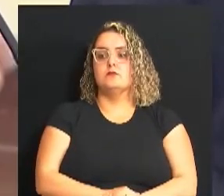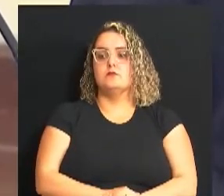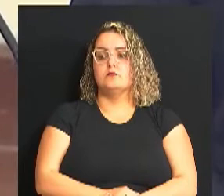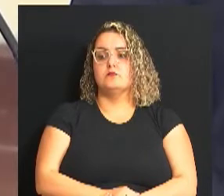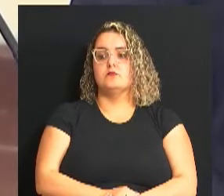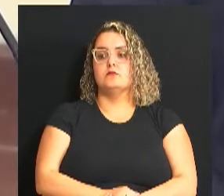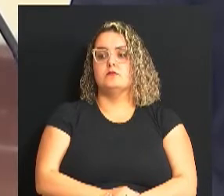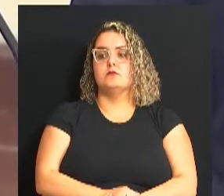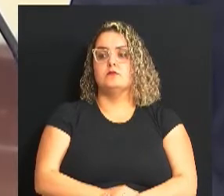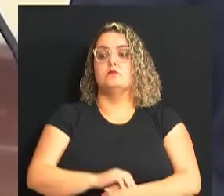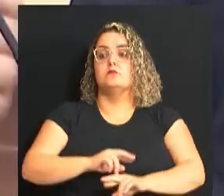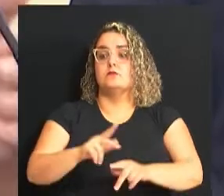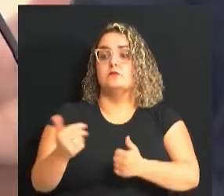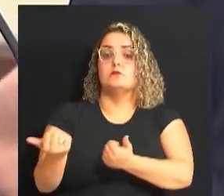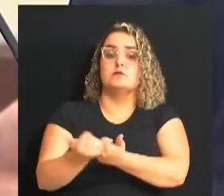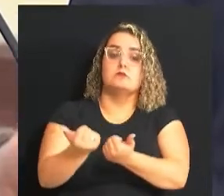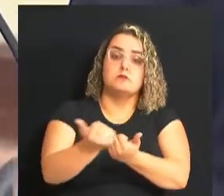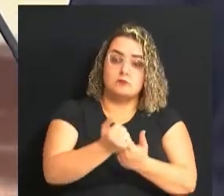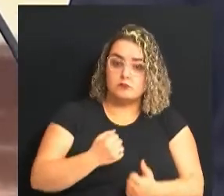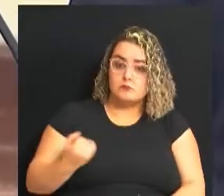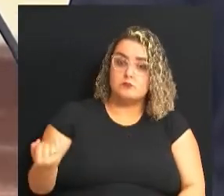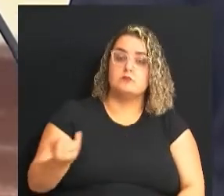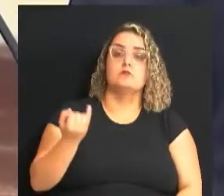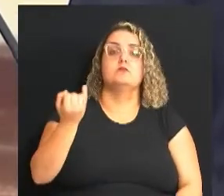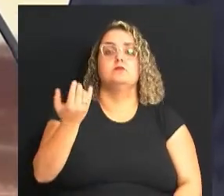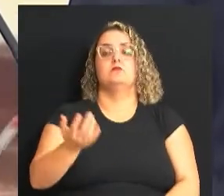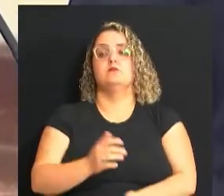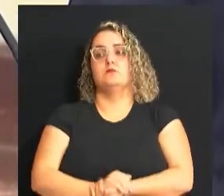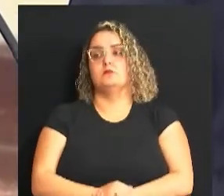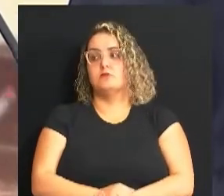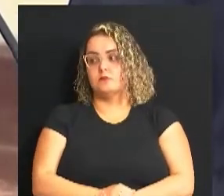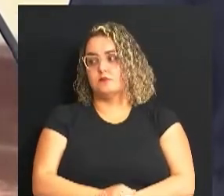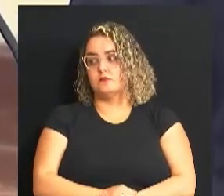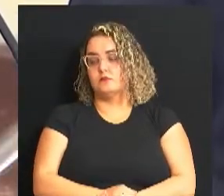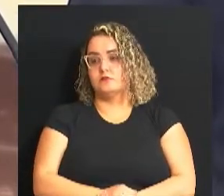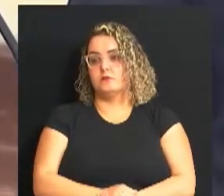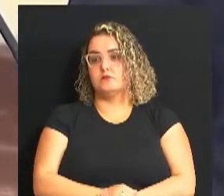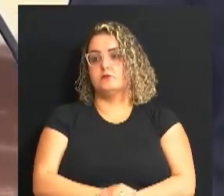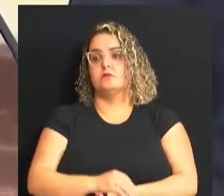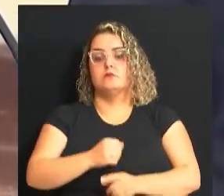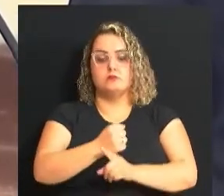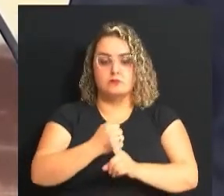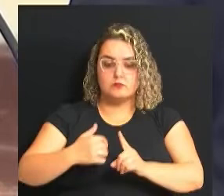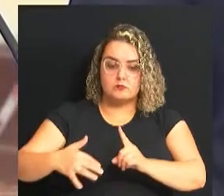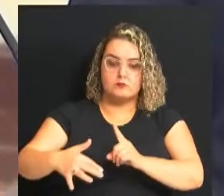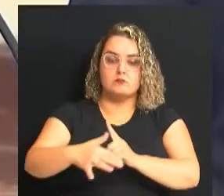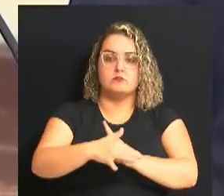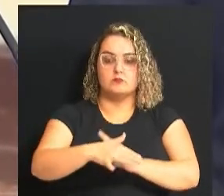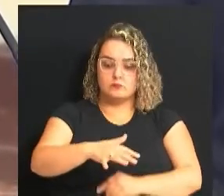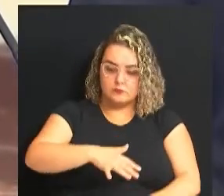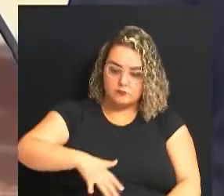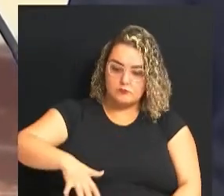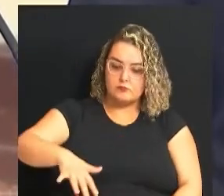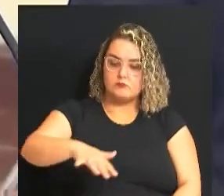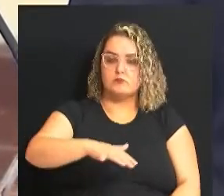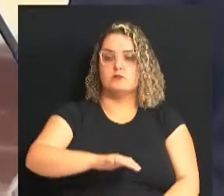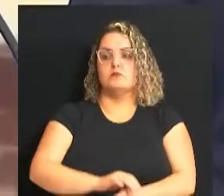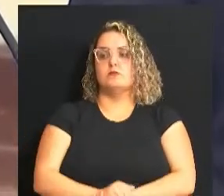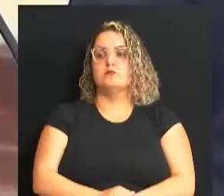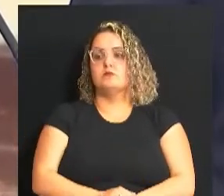são cargos de muita importância para a sociedade, para uma área aí que é